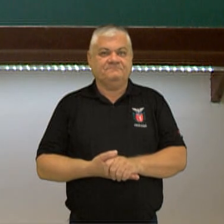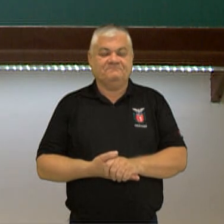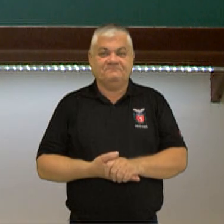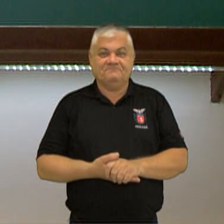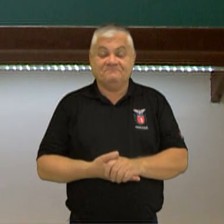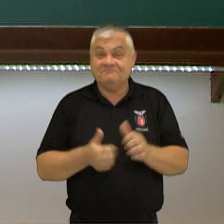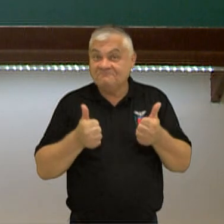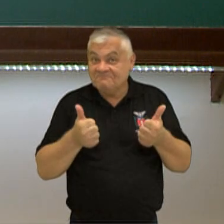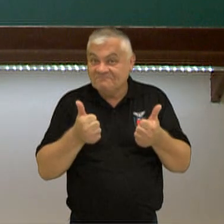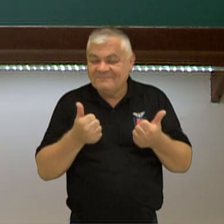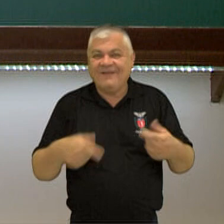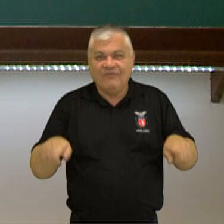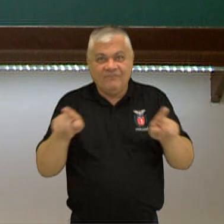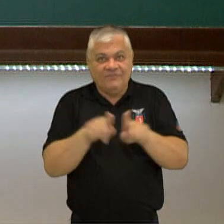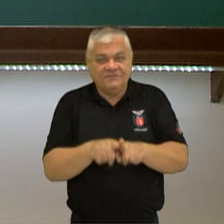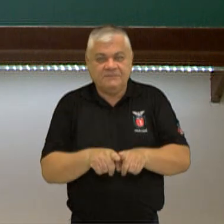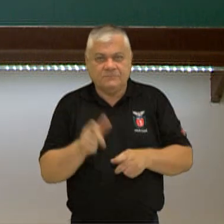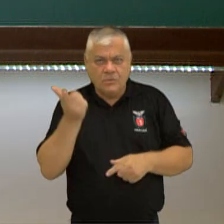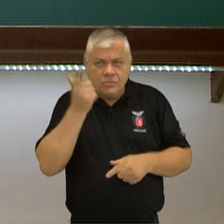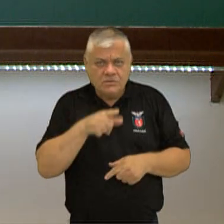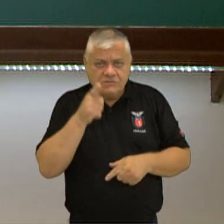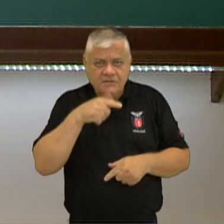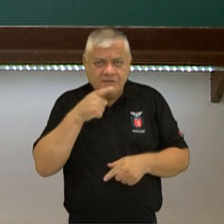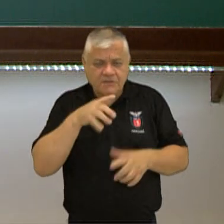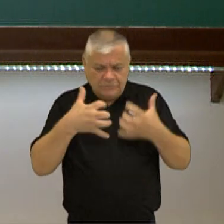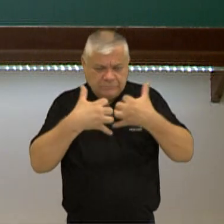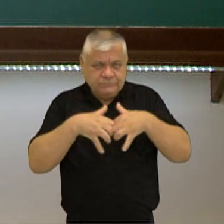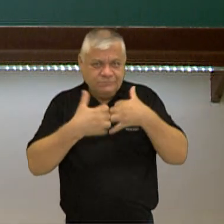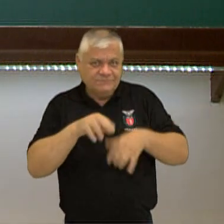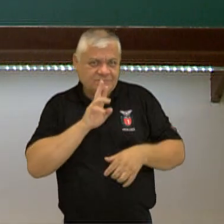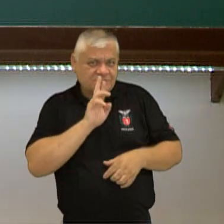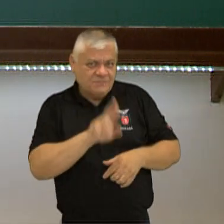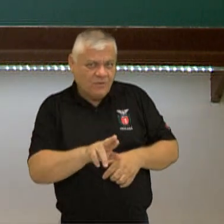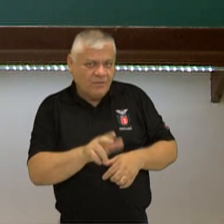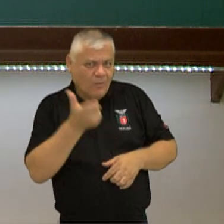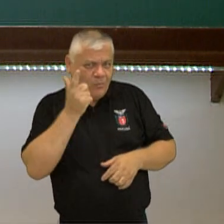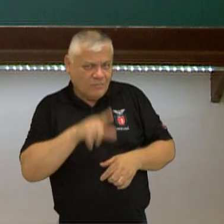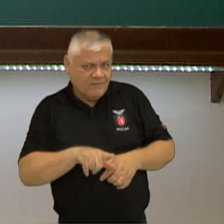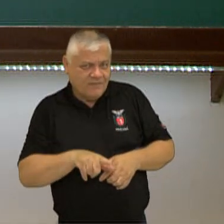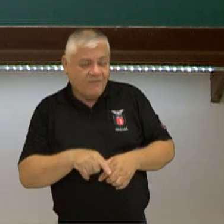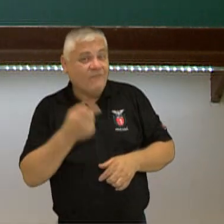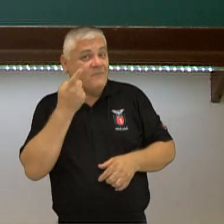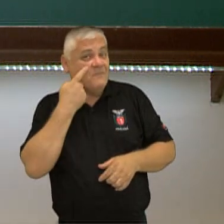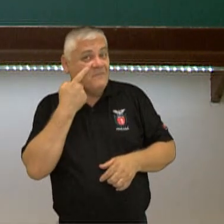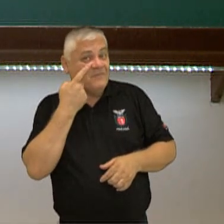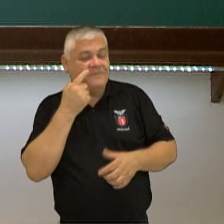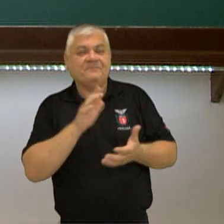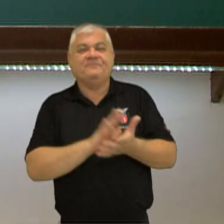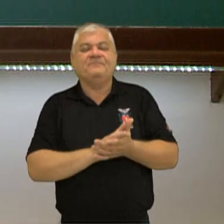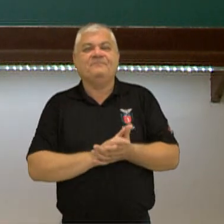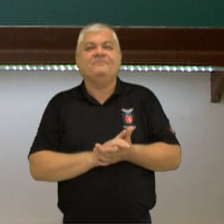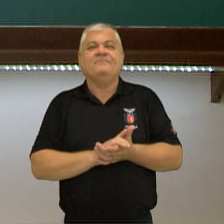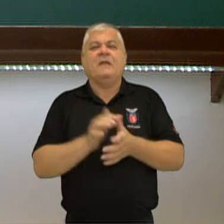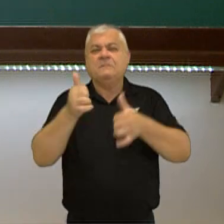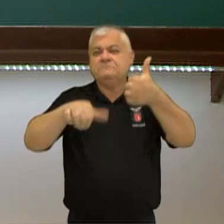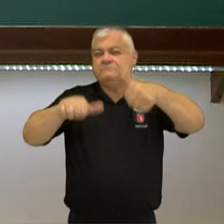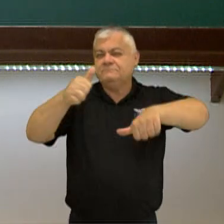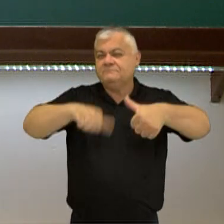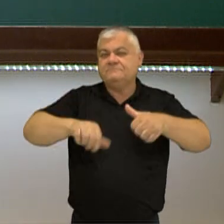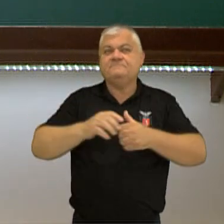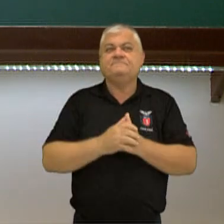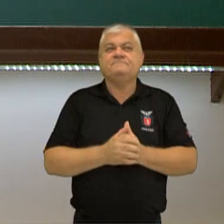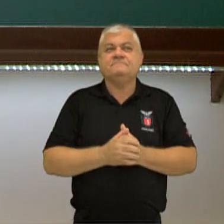Olá, voltamos. E então, conseguiram resolver? Conseguiram fazer a questão? Vamos lá? Então, vamos à correção. Então,